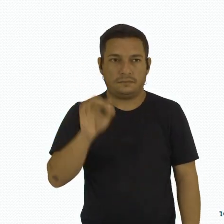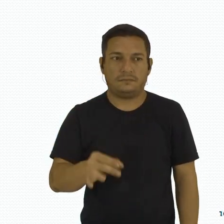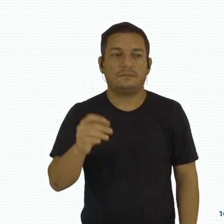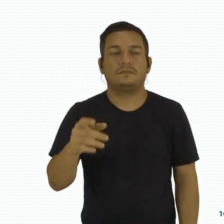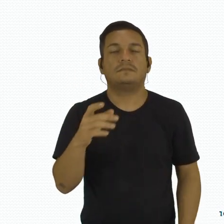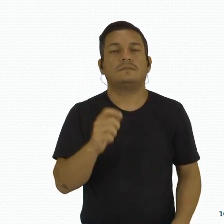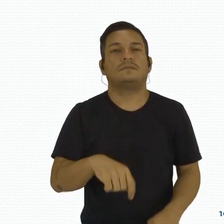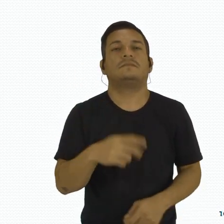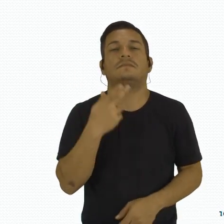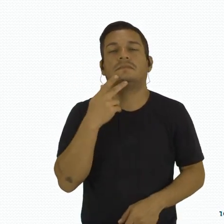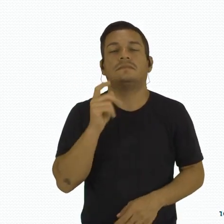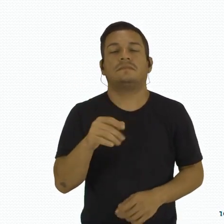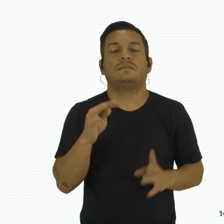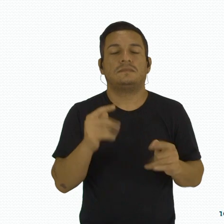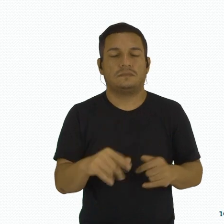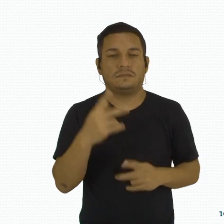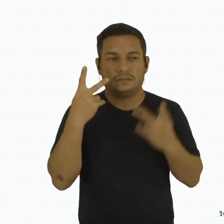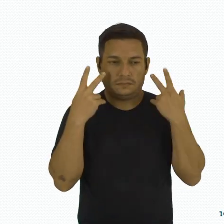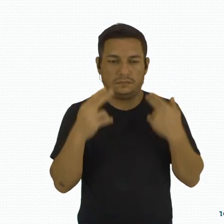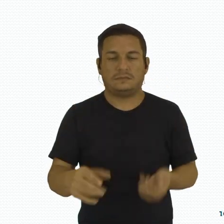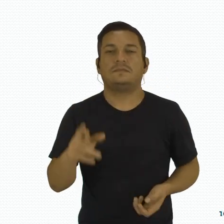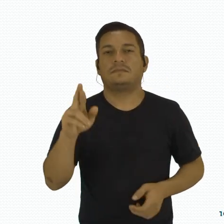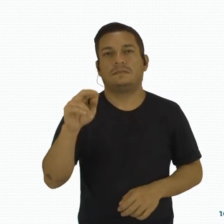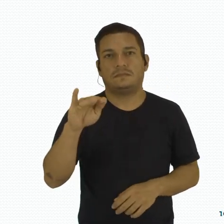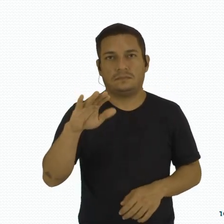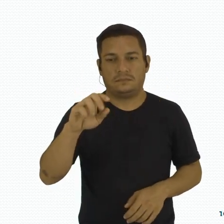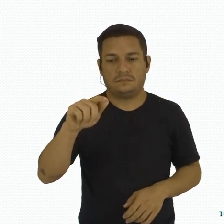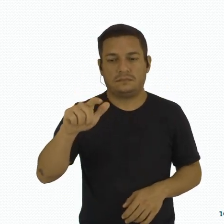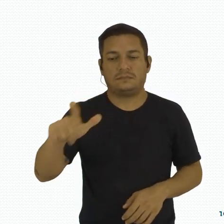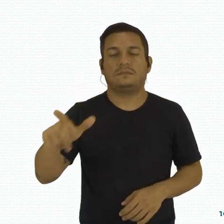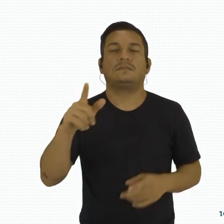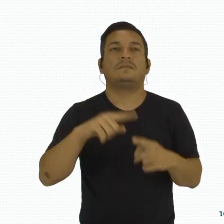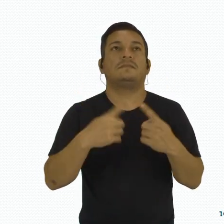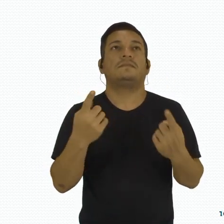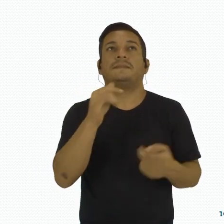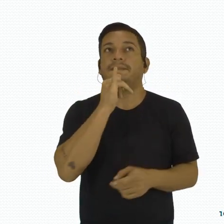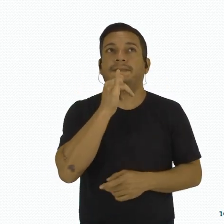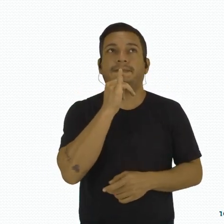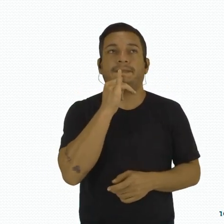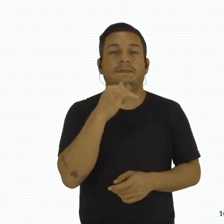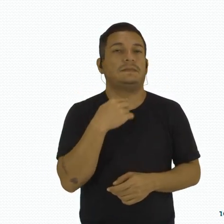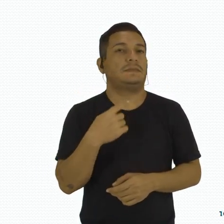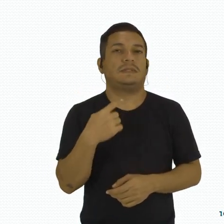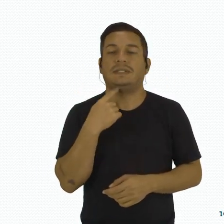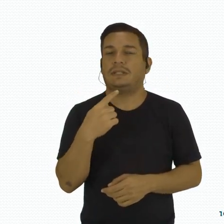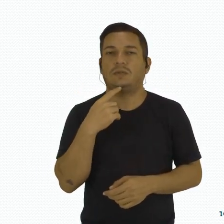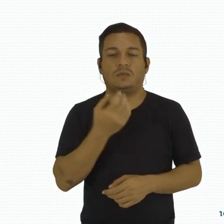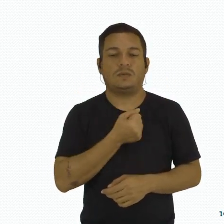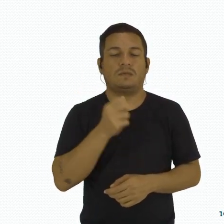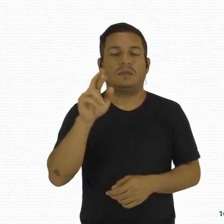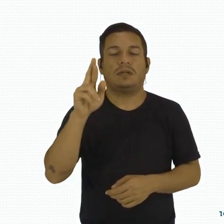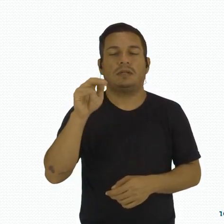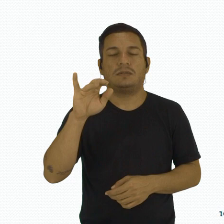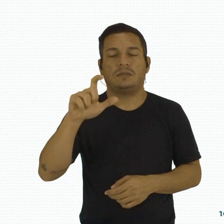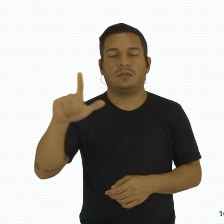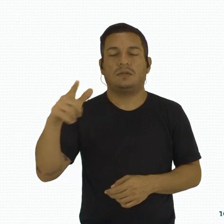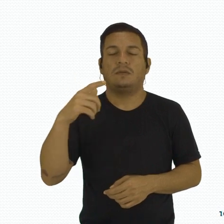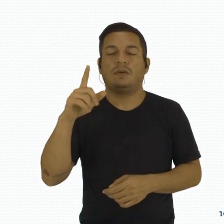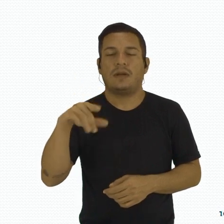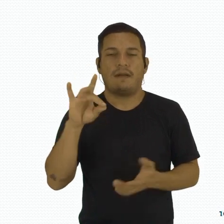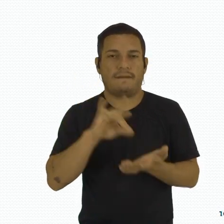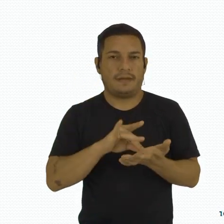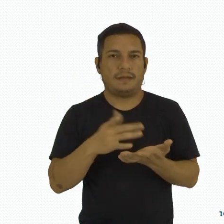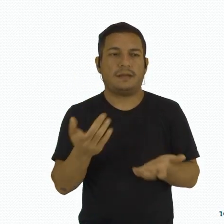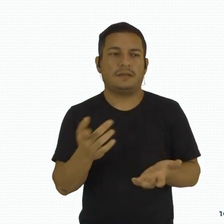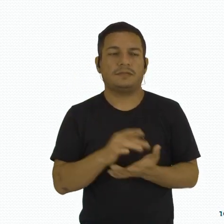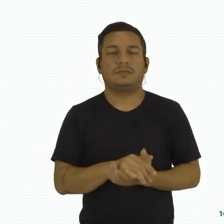por exemplo, ó, que todo natural é racional, todo natural é inteiro, mas, por exemplo, nenhum natural pode ser irracional, todo irracional é real, enfim,